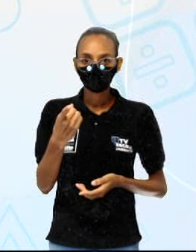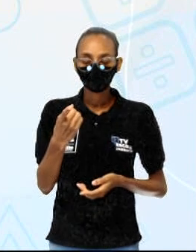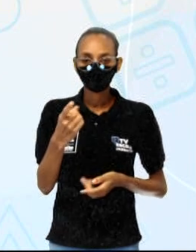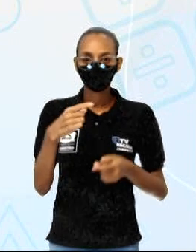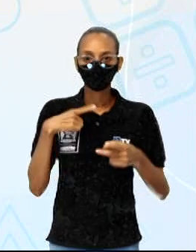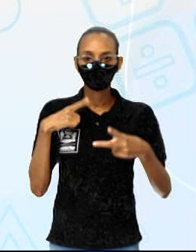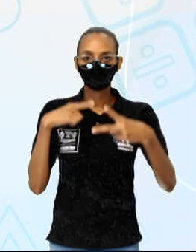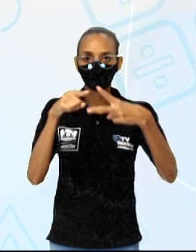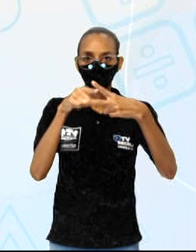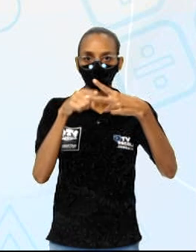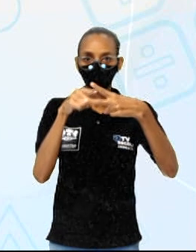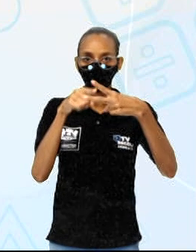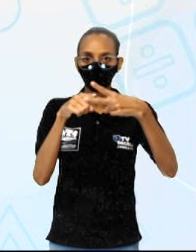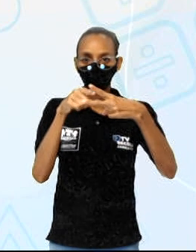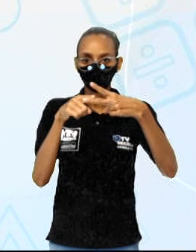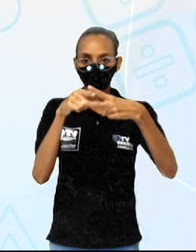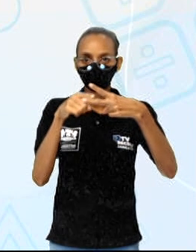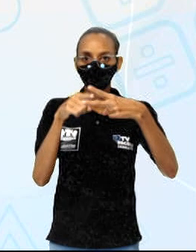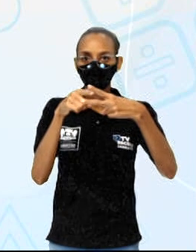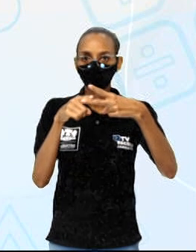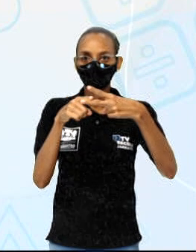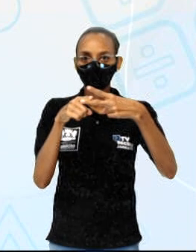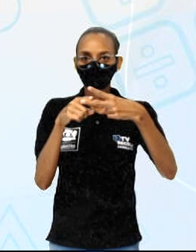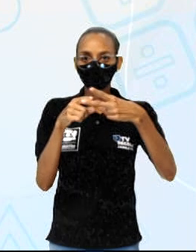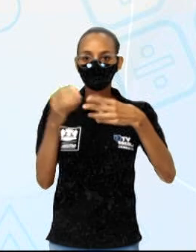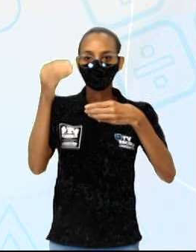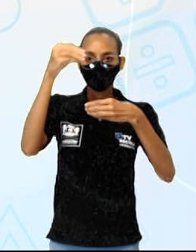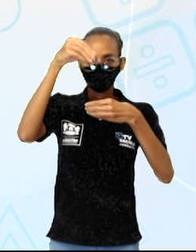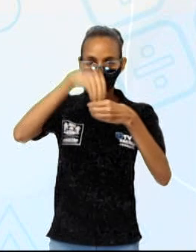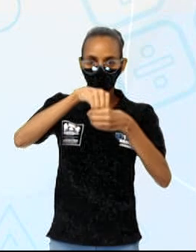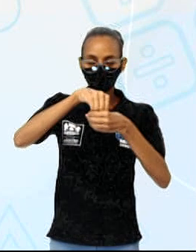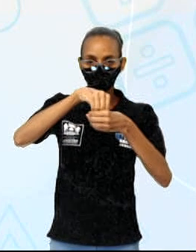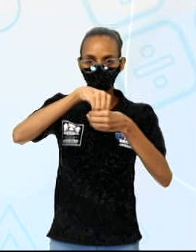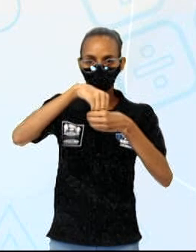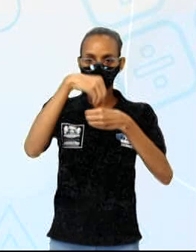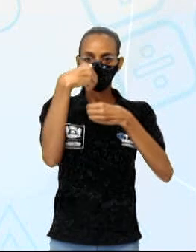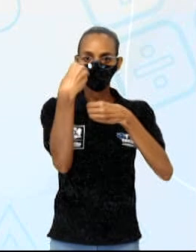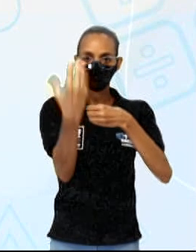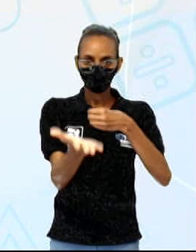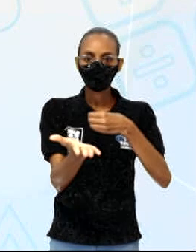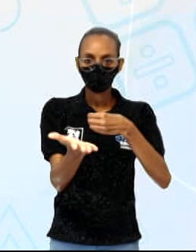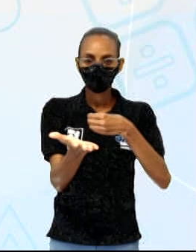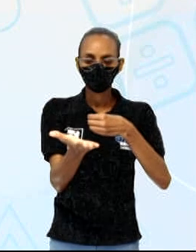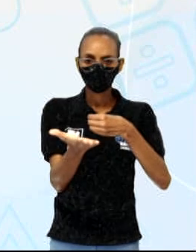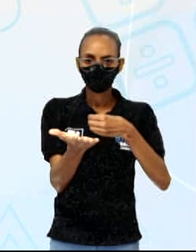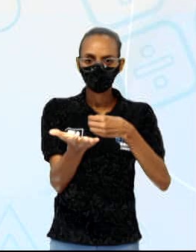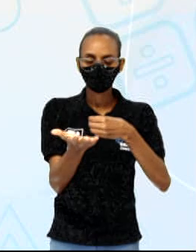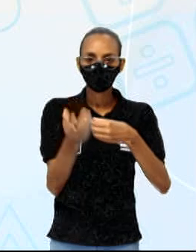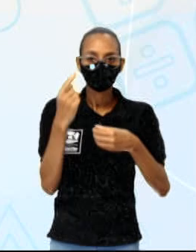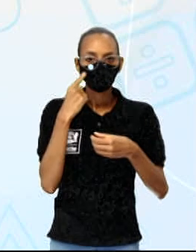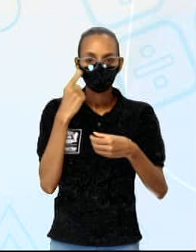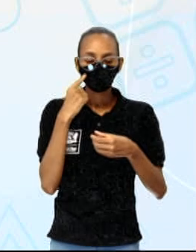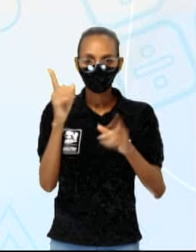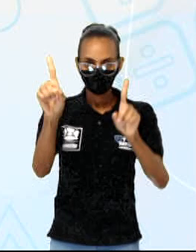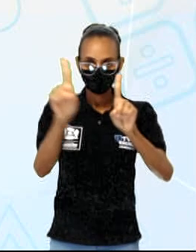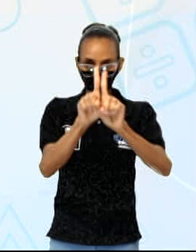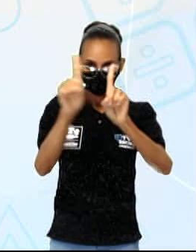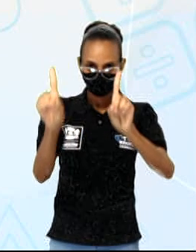ângulos alternos externos. Guardem bem essa palavra, alternos. Vamos analisar os seguintes pares de